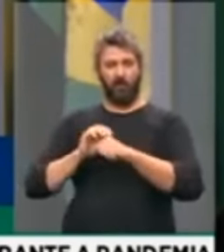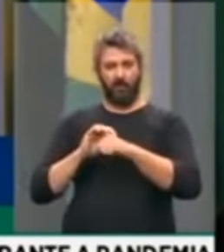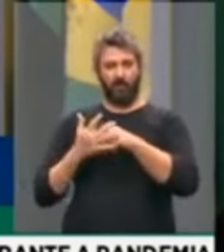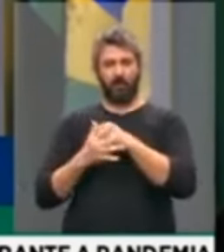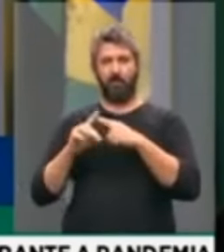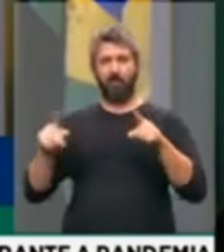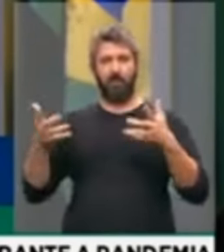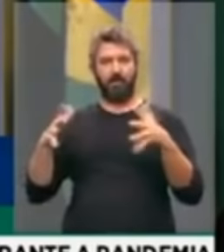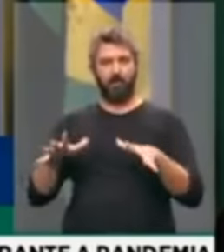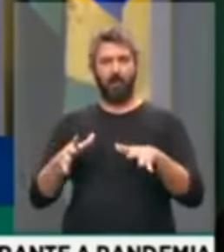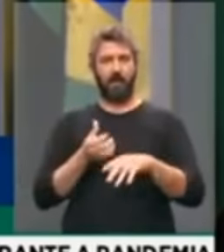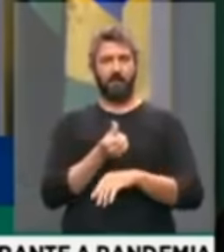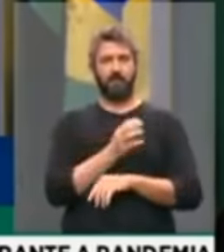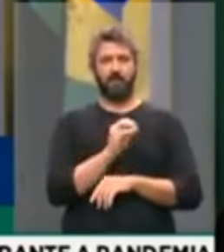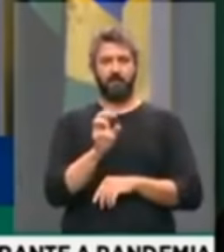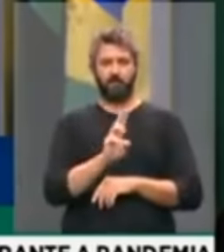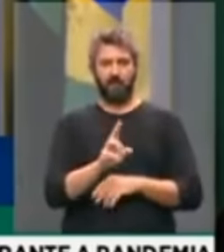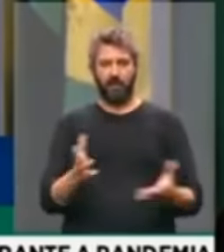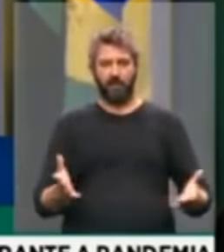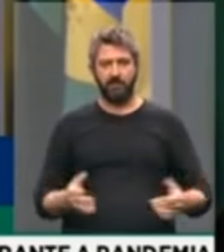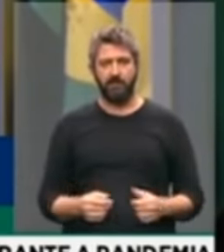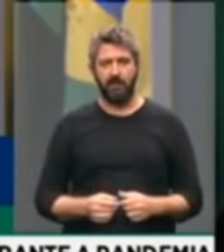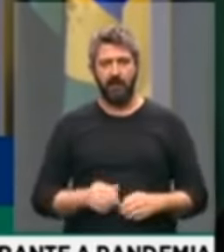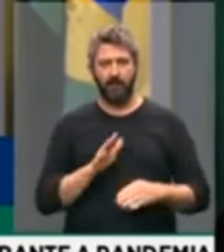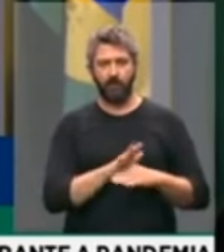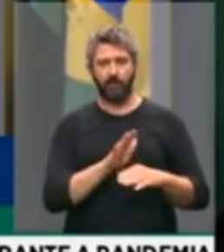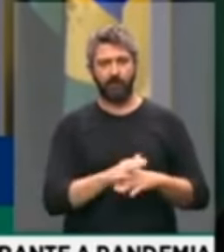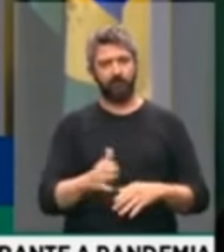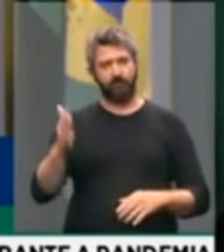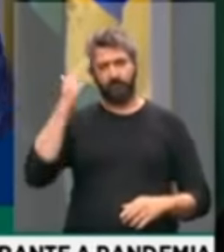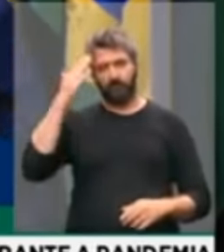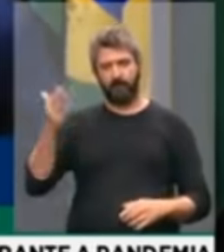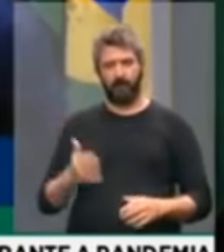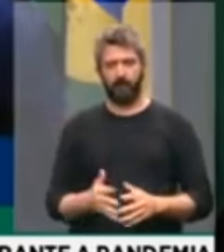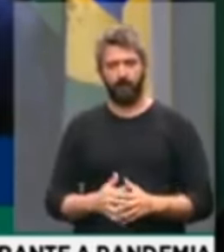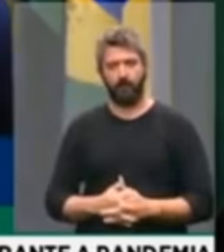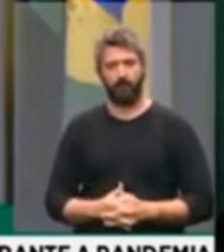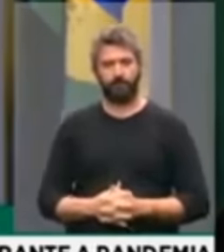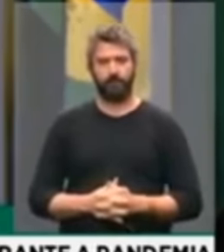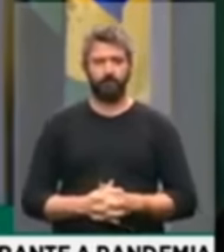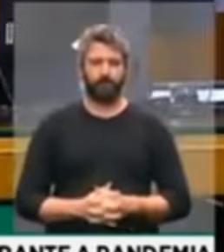mas se nega a tornar permanente o auxílio de seiscentos e seiscentos reais obrigado presente